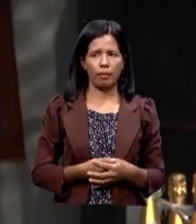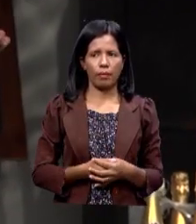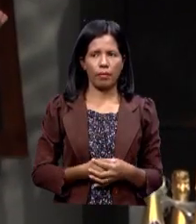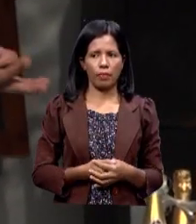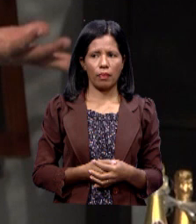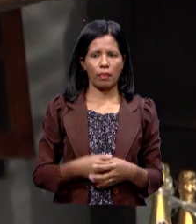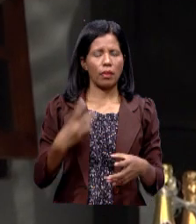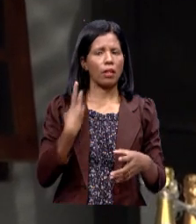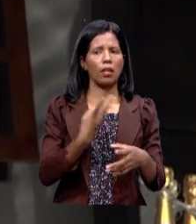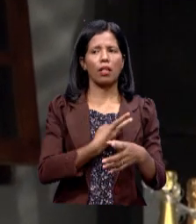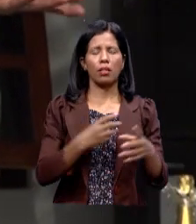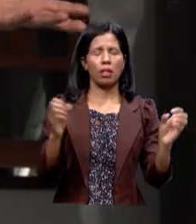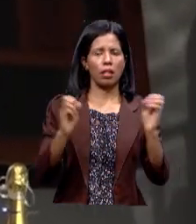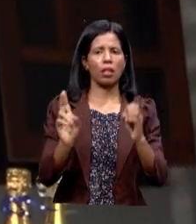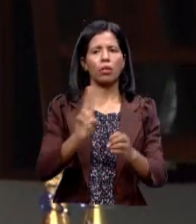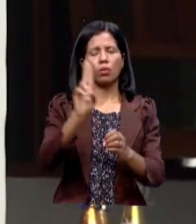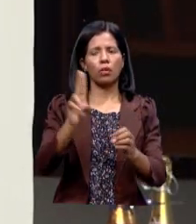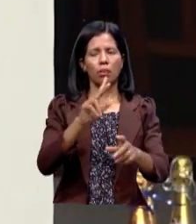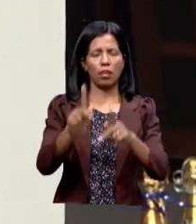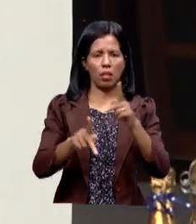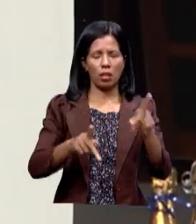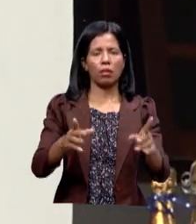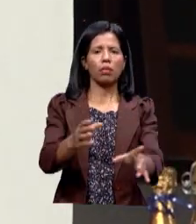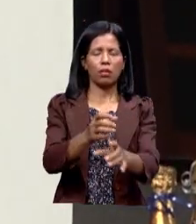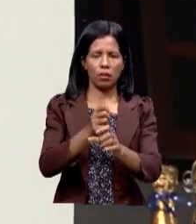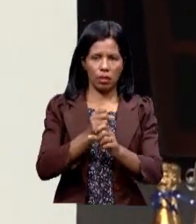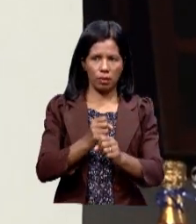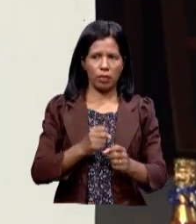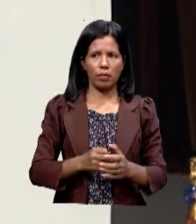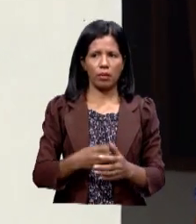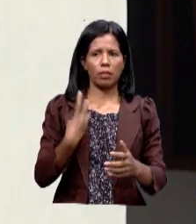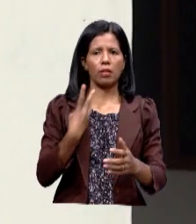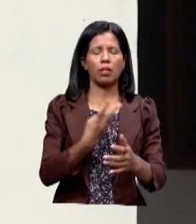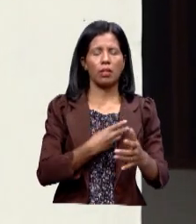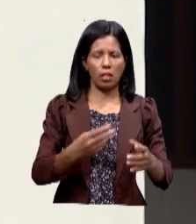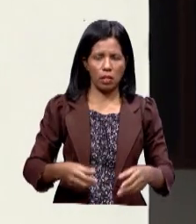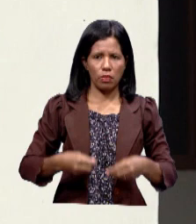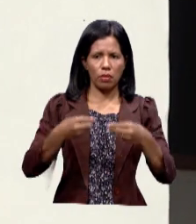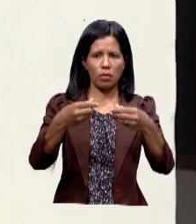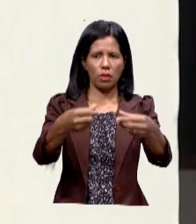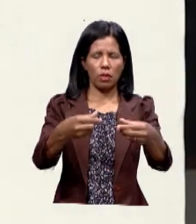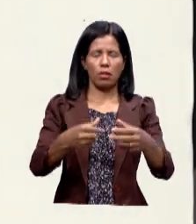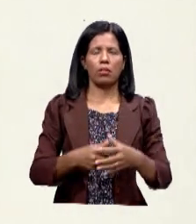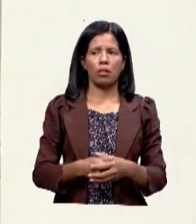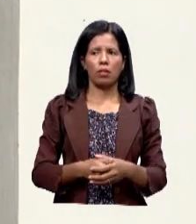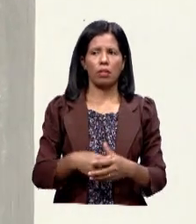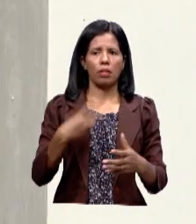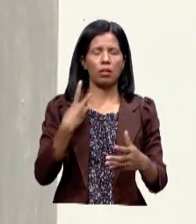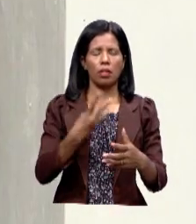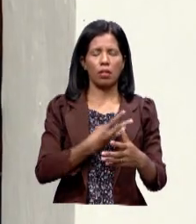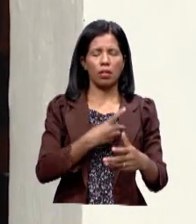E de lá uso é mato de agata gatilho. E de fó. E de lá bela e de lá